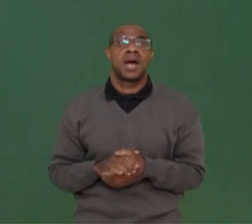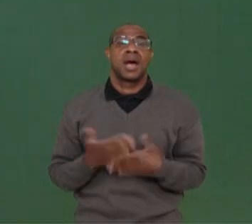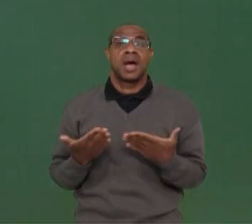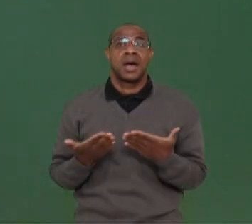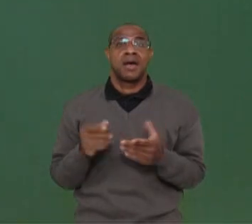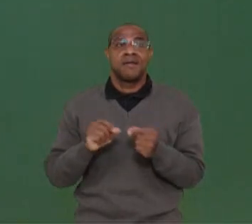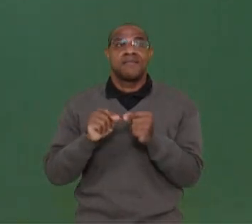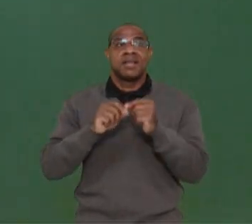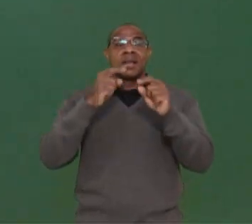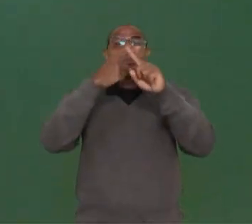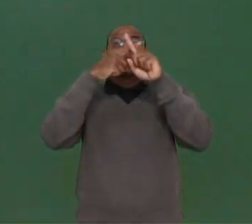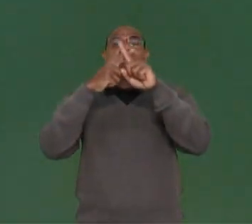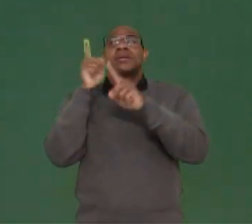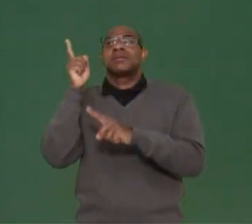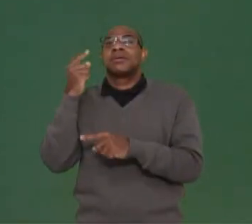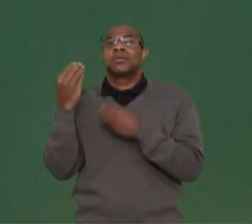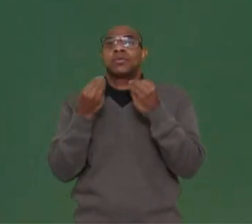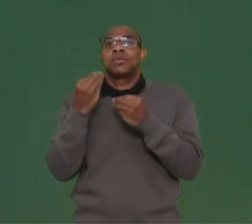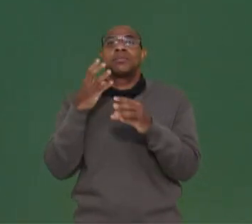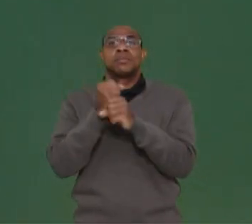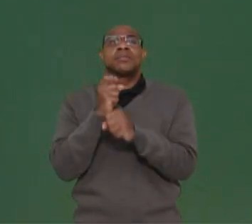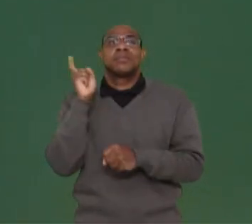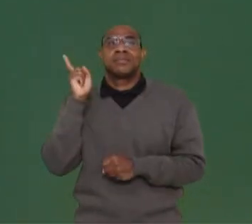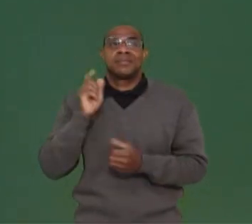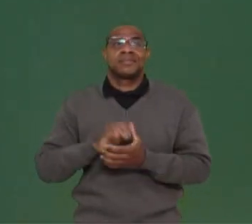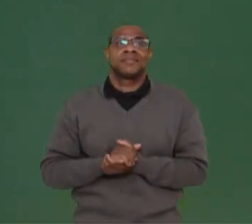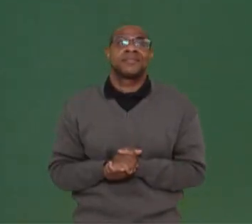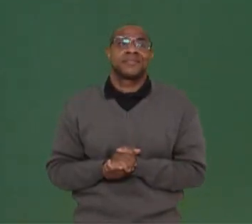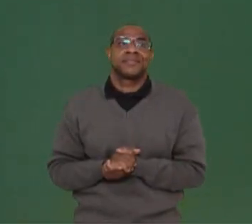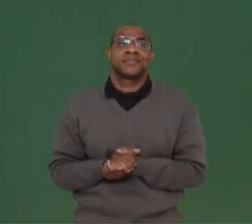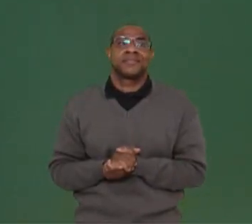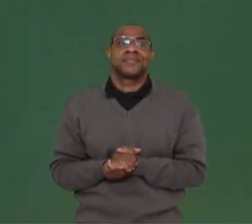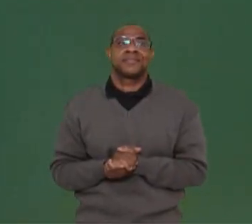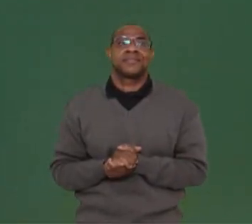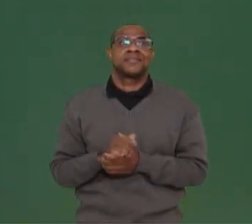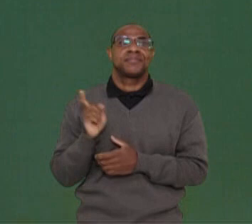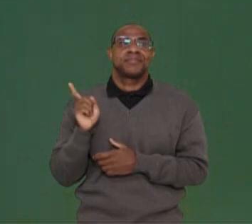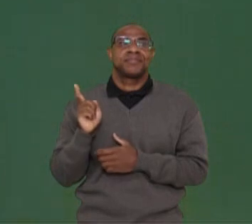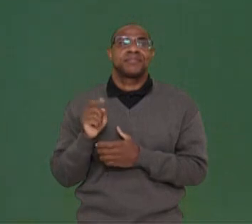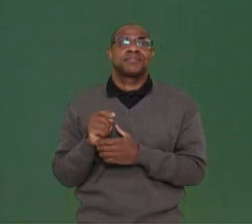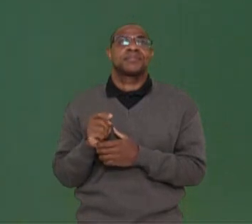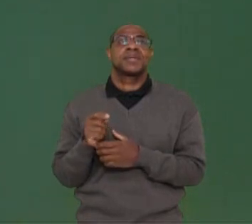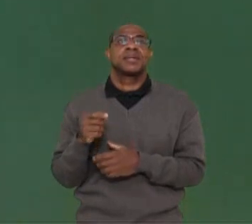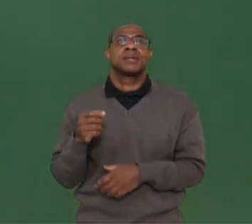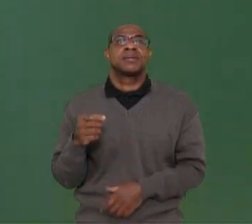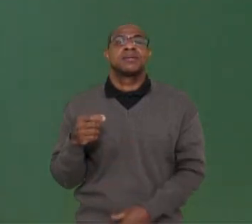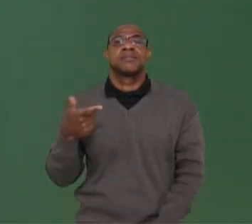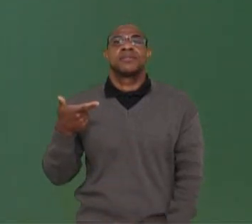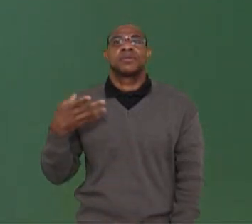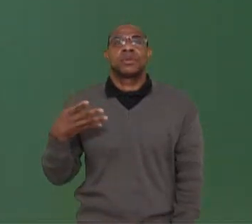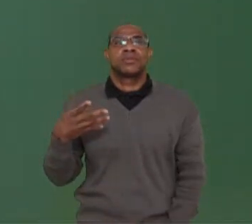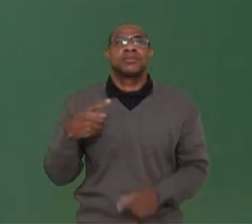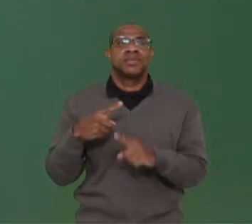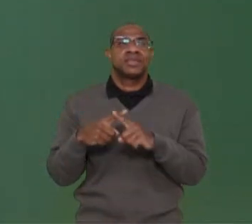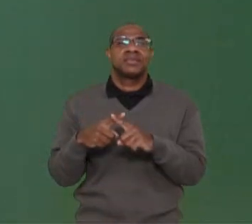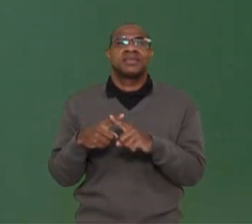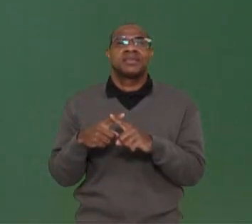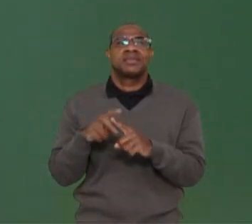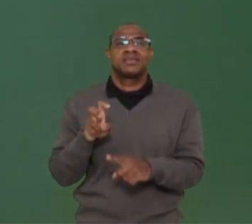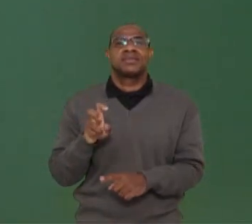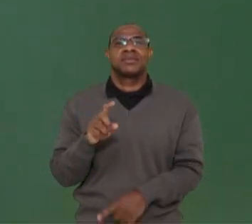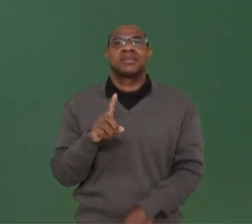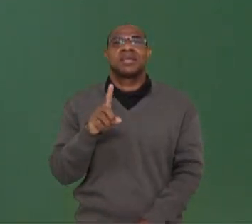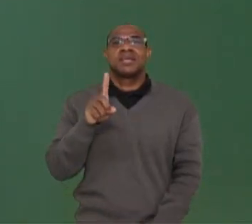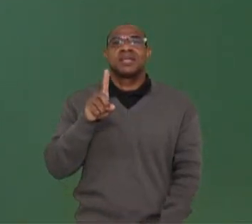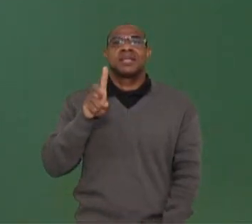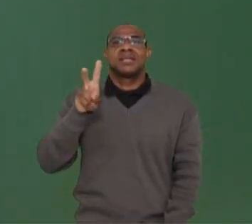essa multiplicação, quanto que dá? 2 vezes 3 é 6. 6 vezes 4, 24. 24 vezes 5 é 120,